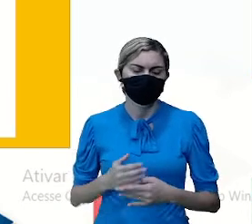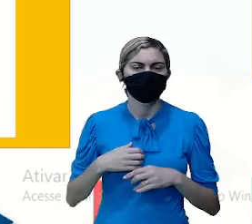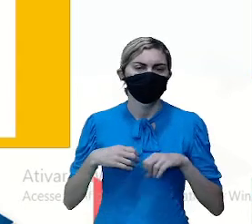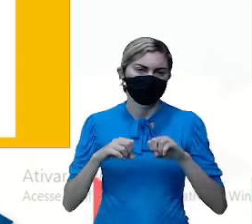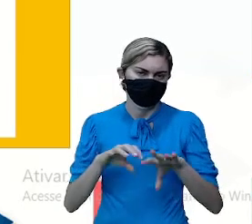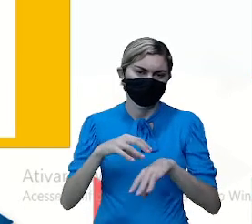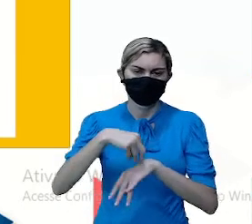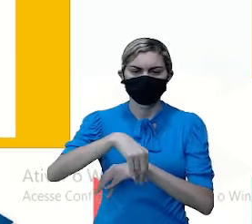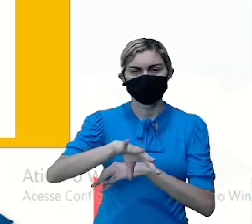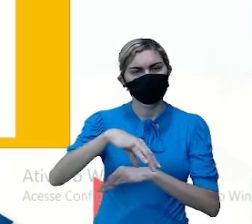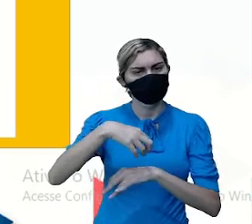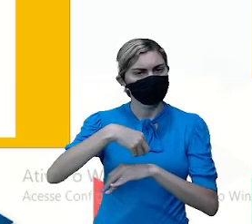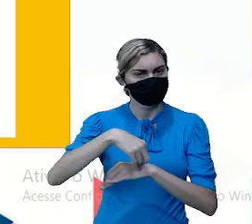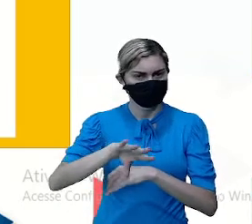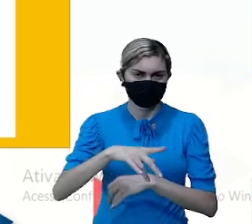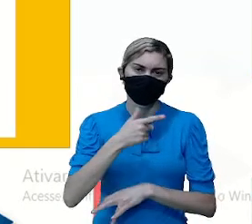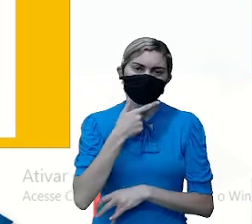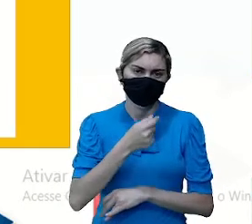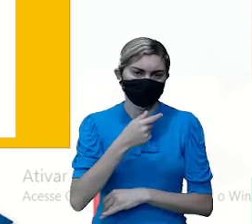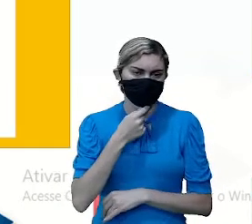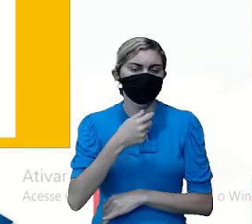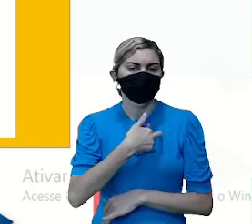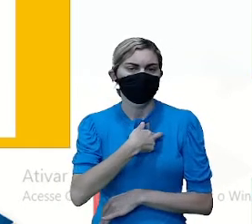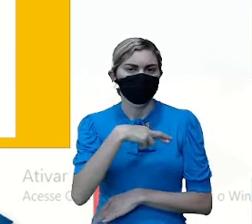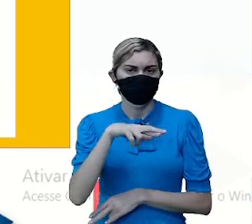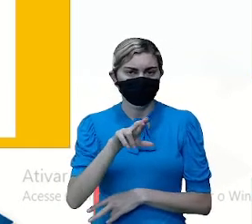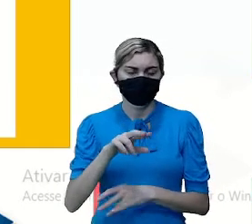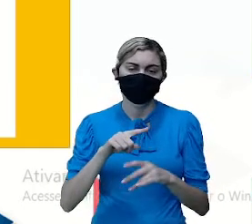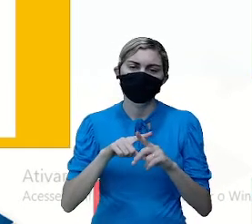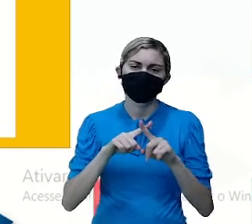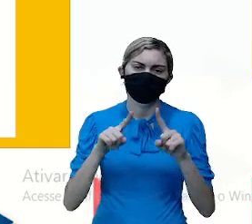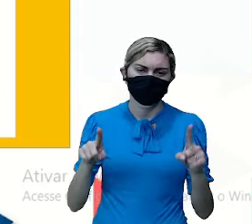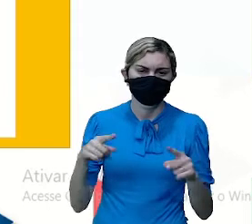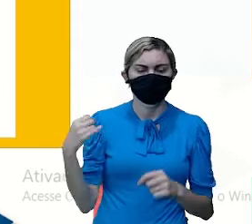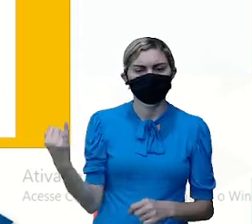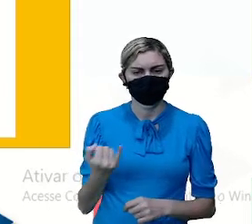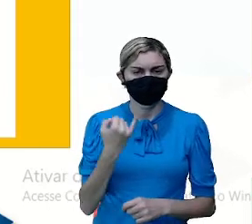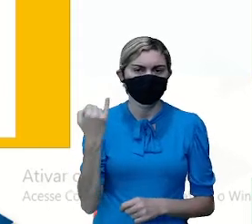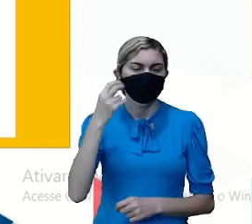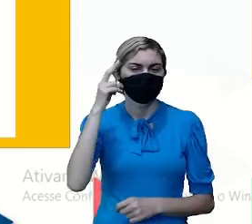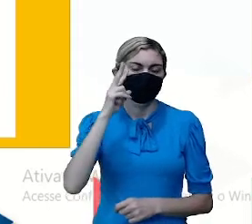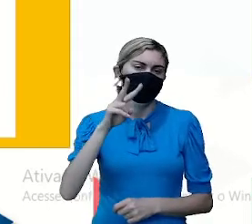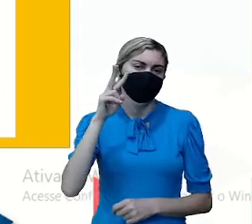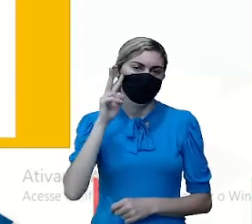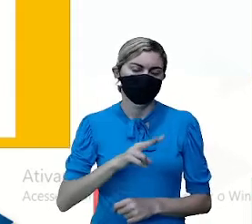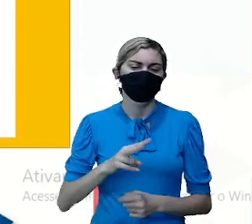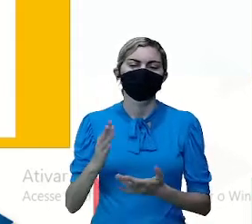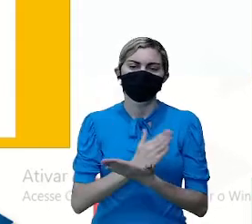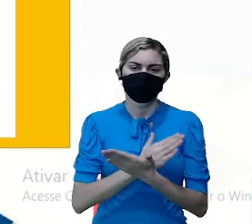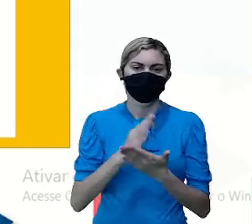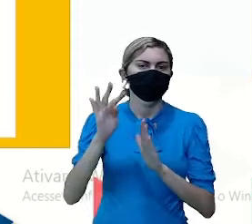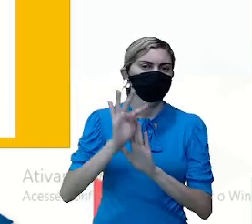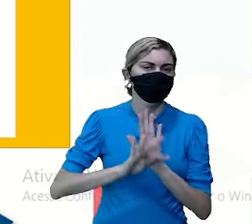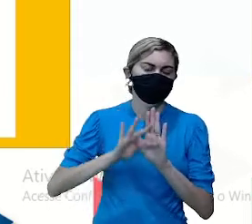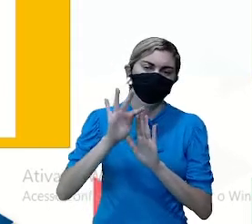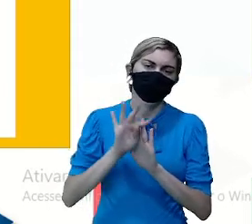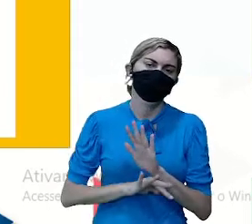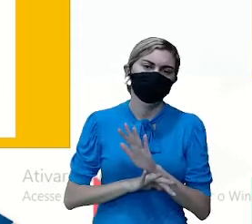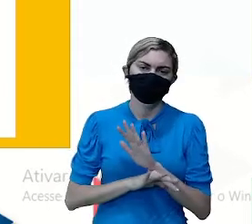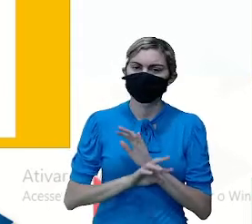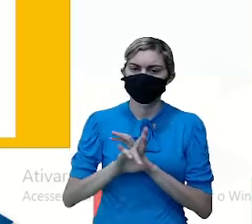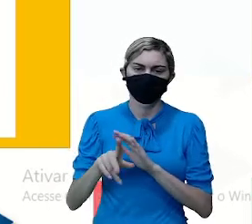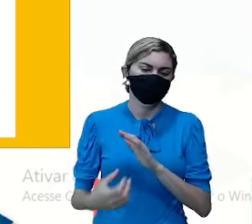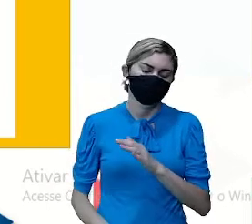enviar a mensagem ao homem religioso. Mas é importante lembrar que alguns textos sagrados não